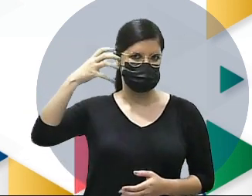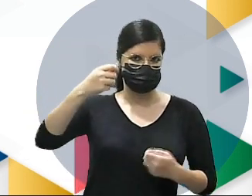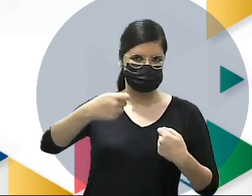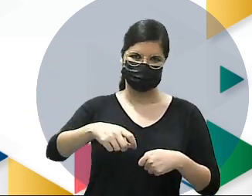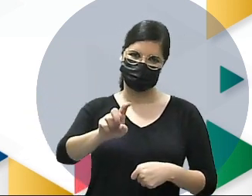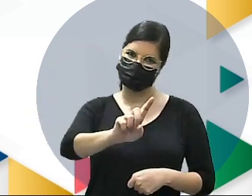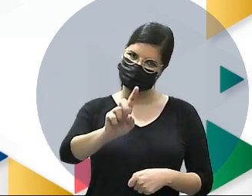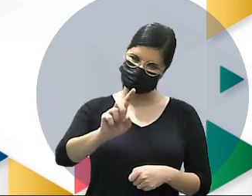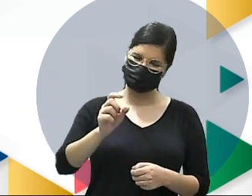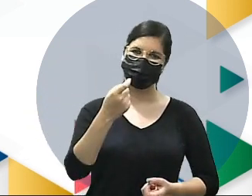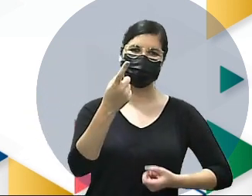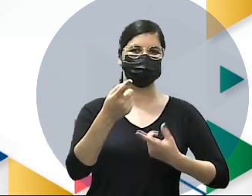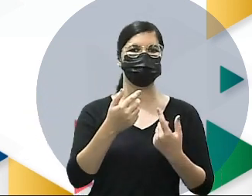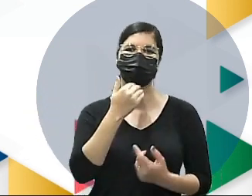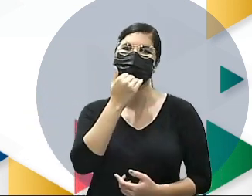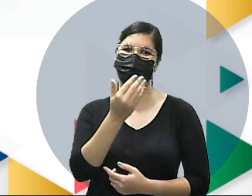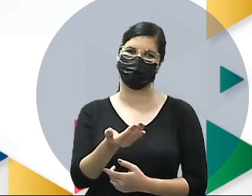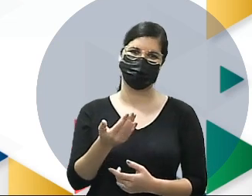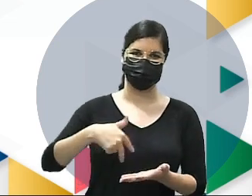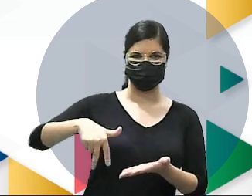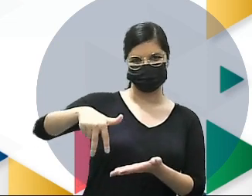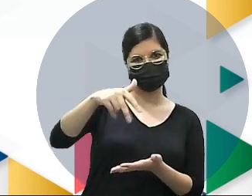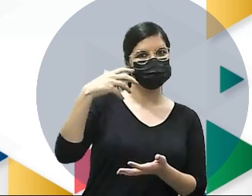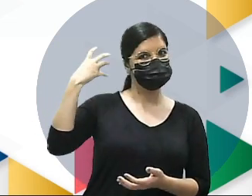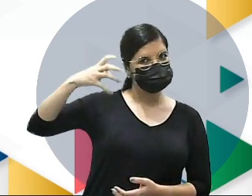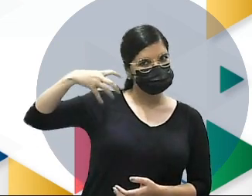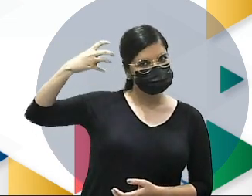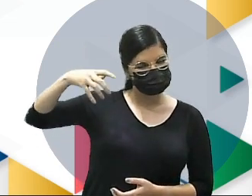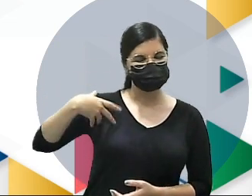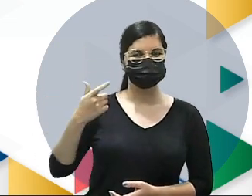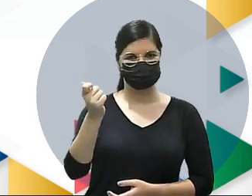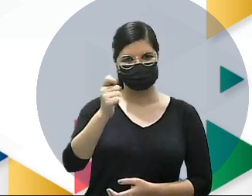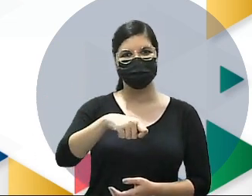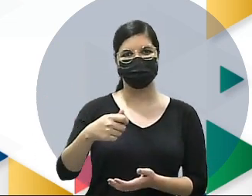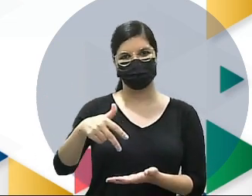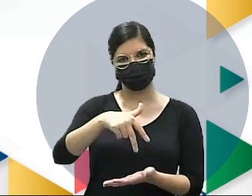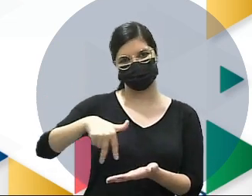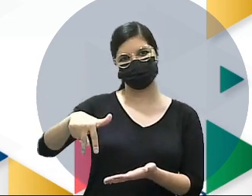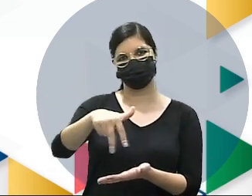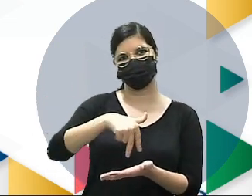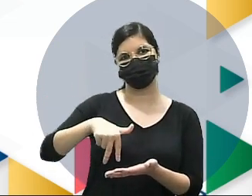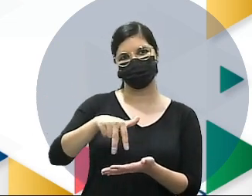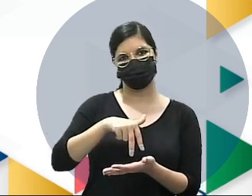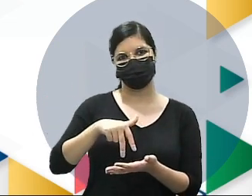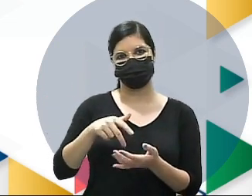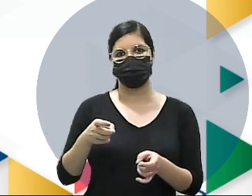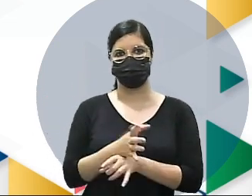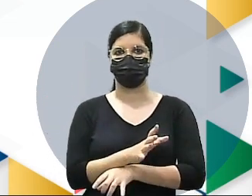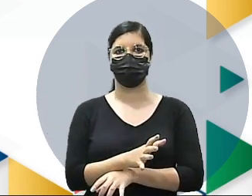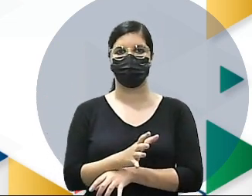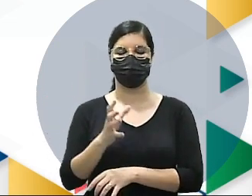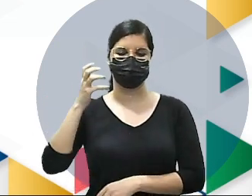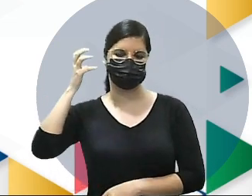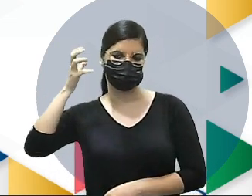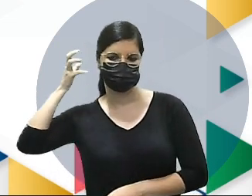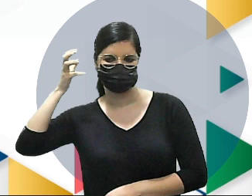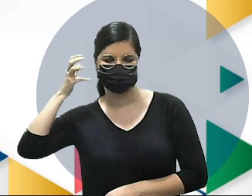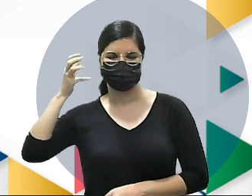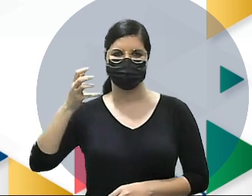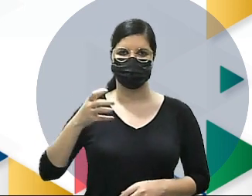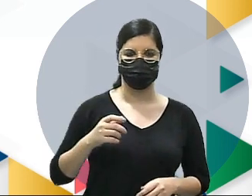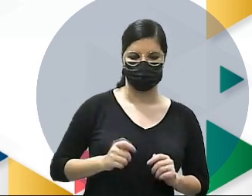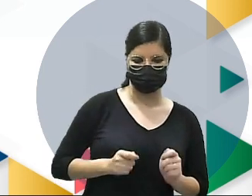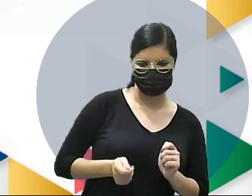precisa de uma música Não é para dançar de uma música no seu sentido mais digamos assim mais mas pronto não é música com